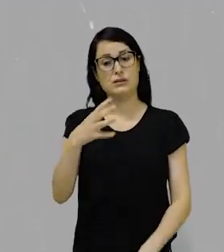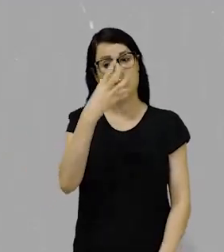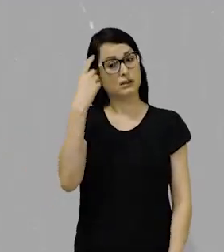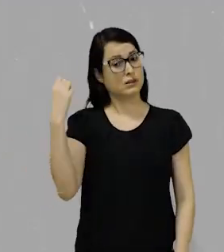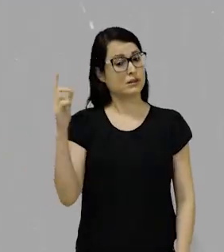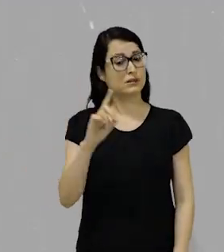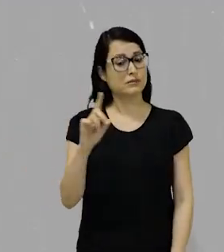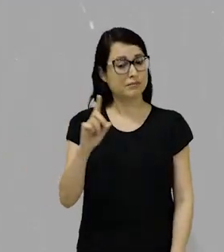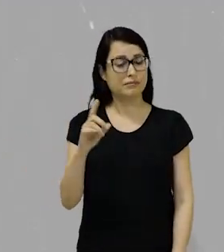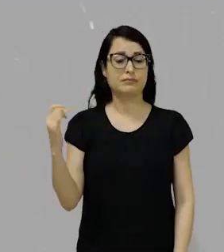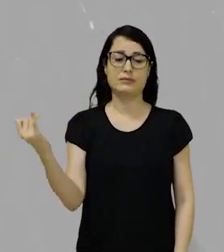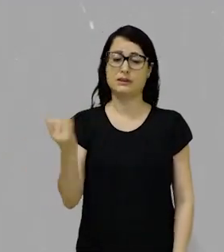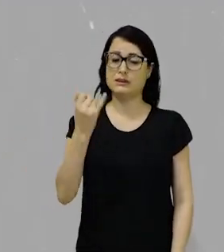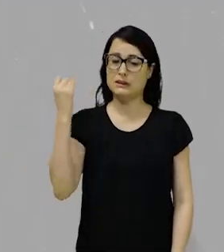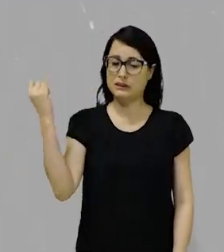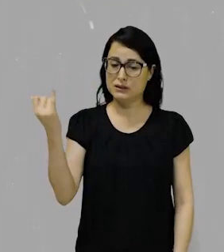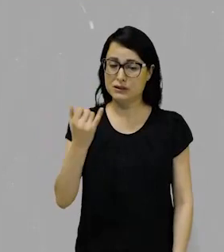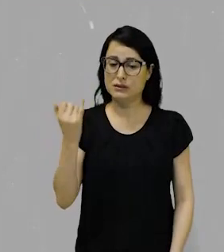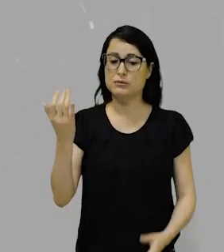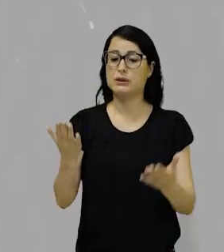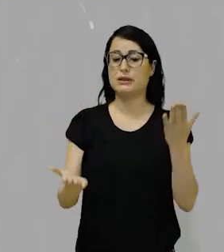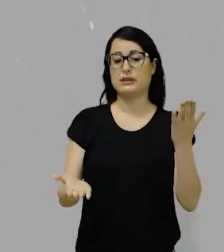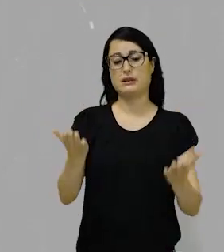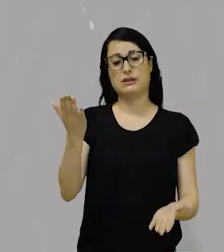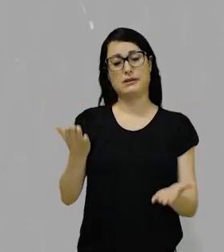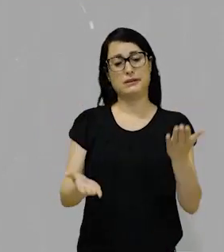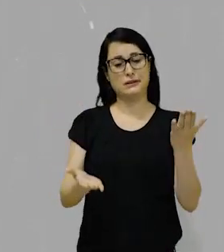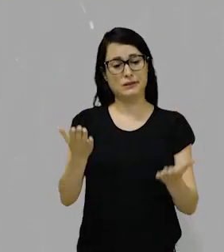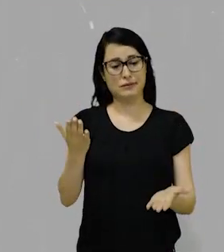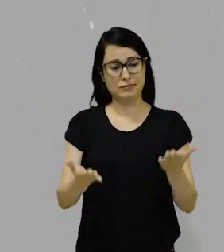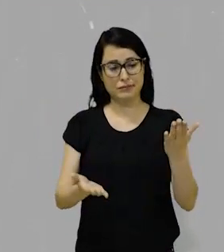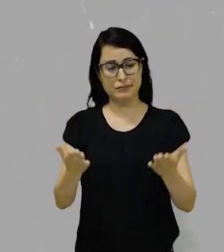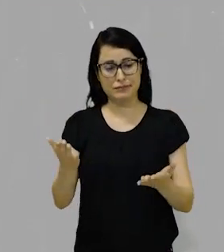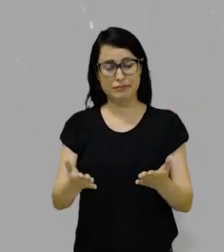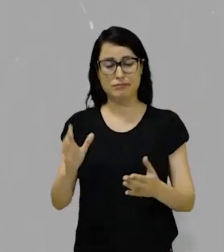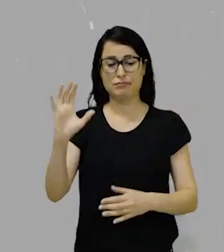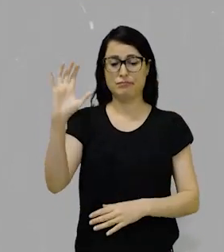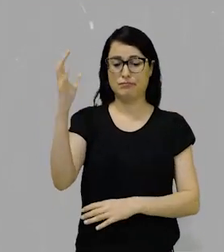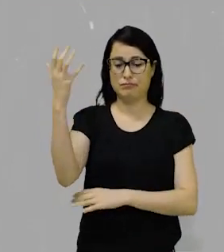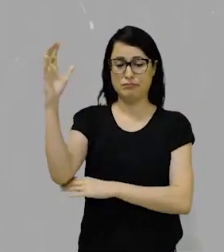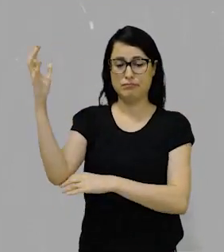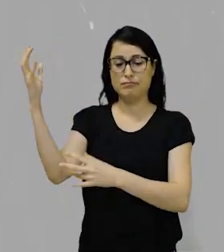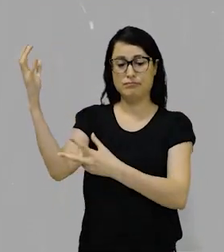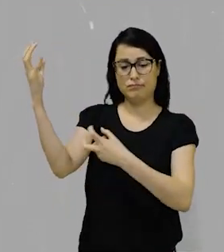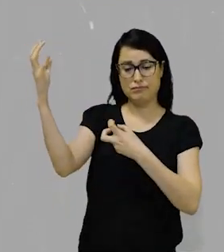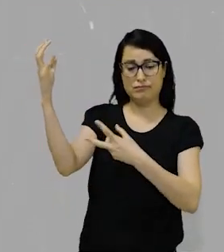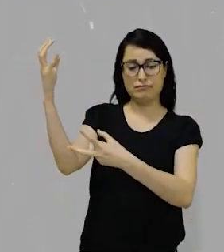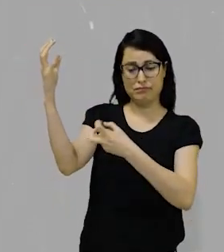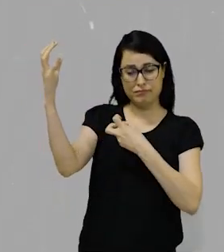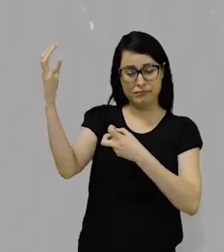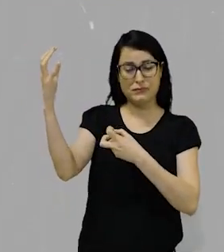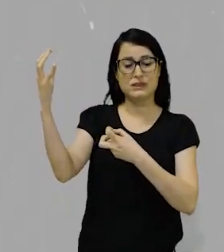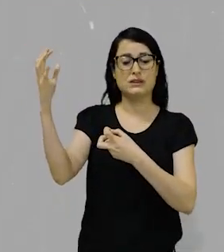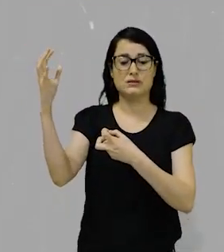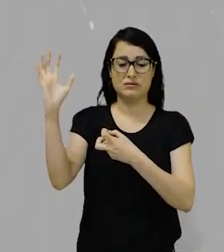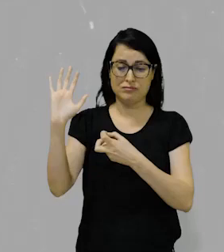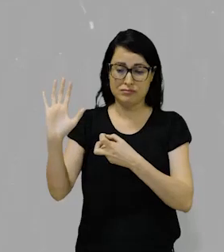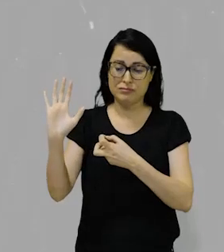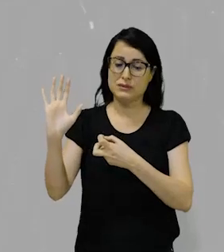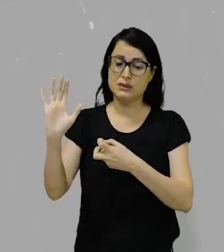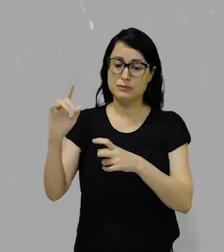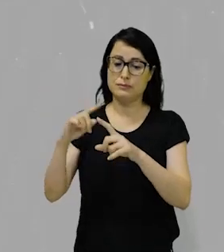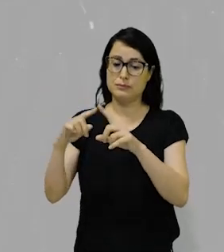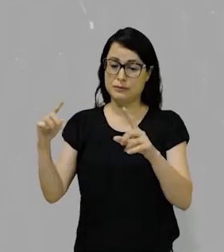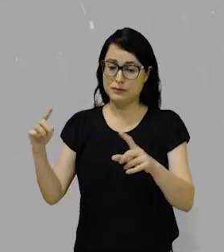esquece, é necessário buscar o equilíbrio entre a exploração dos recursos naturais, sem que isso